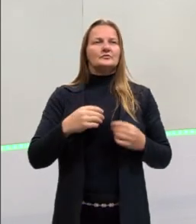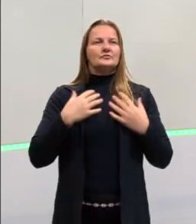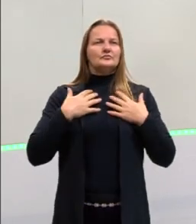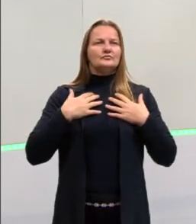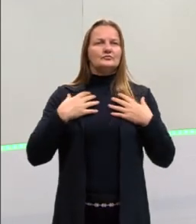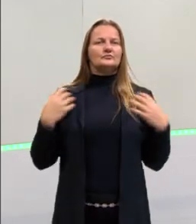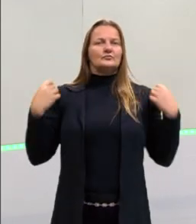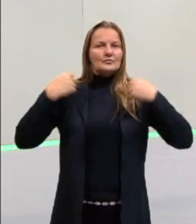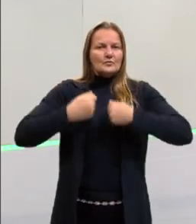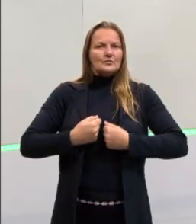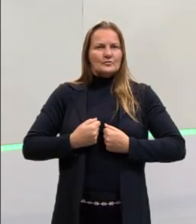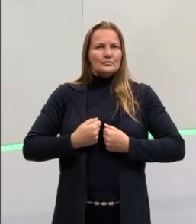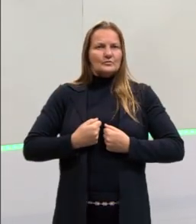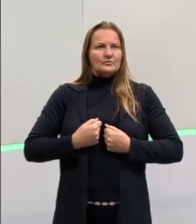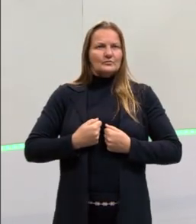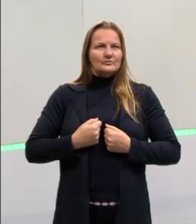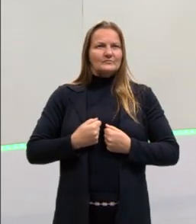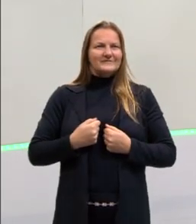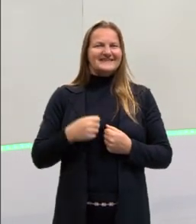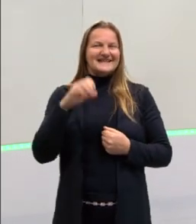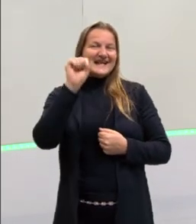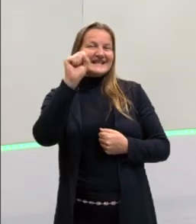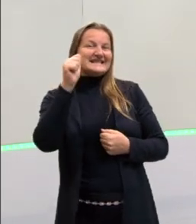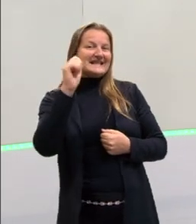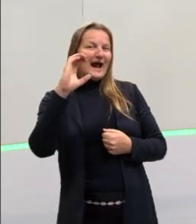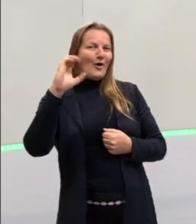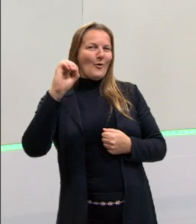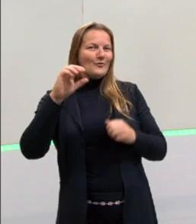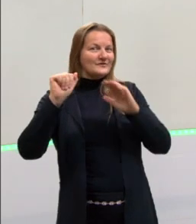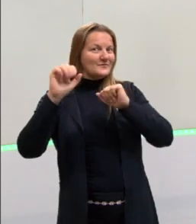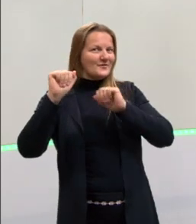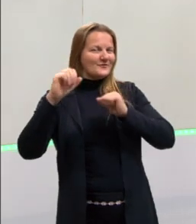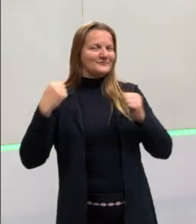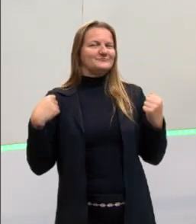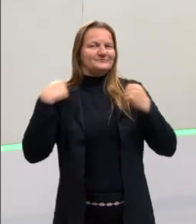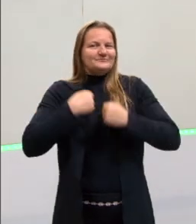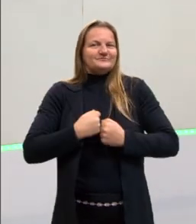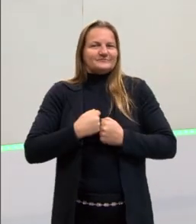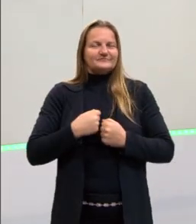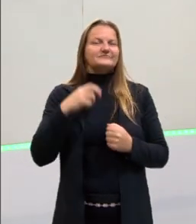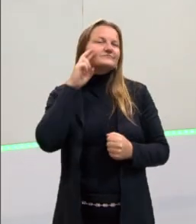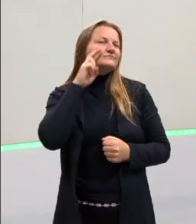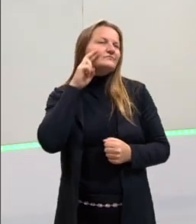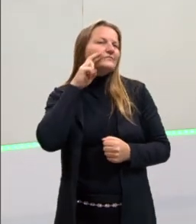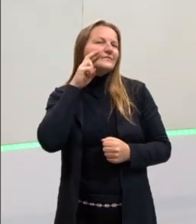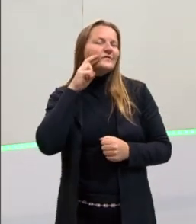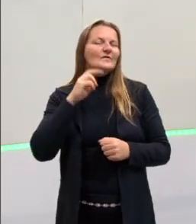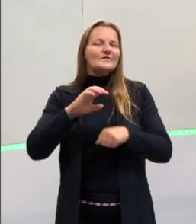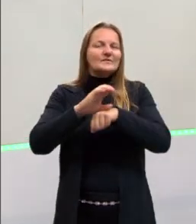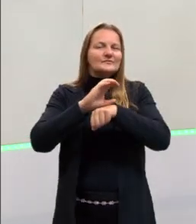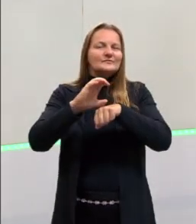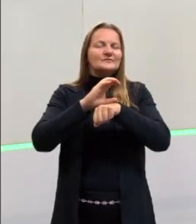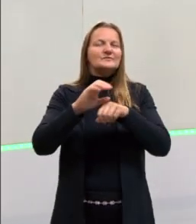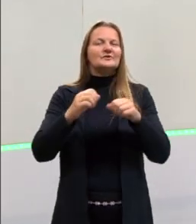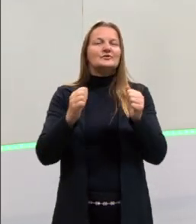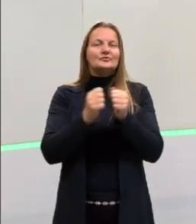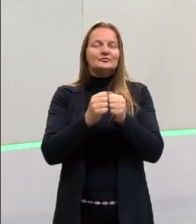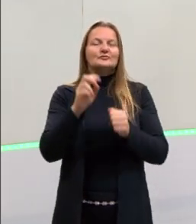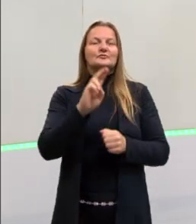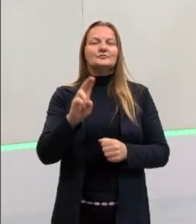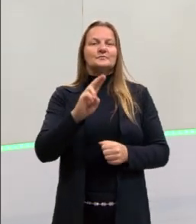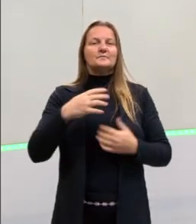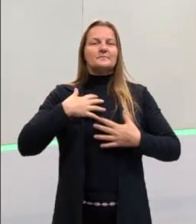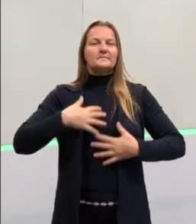um casaco um saco um casaco rosa com cinza e também Estou